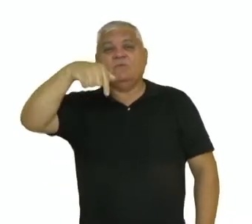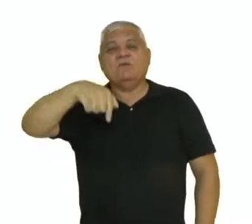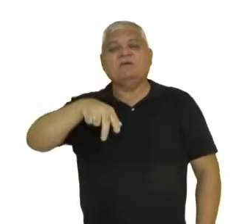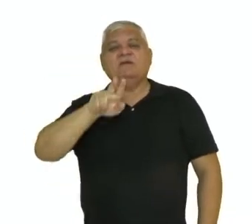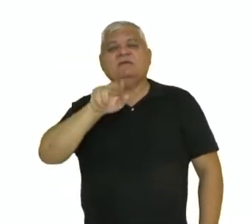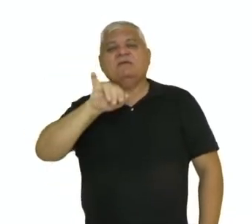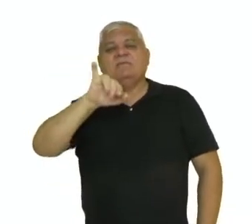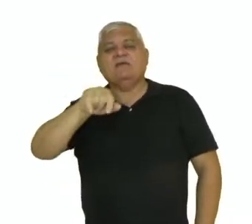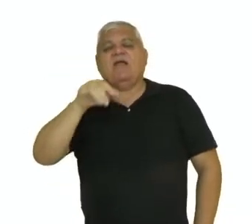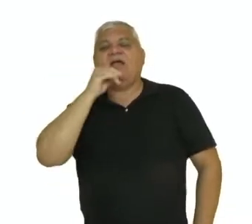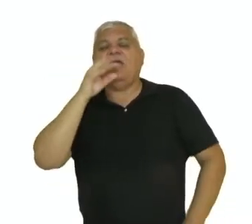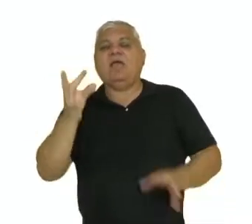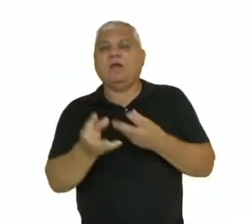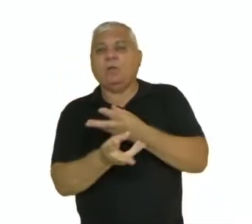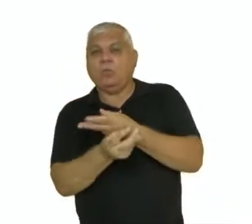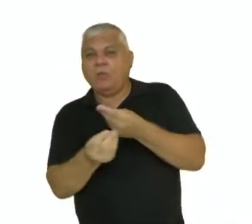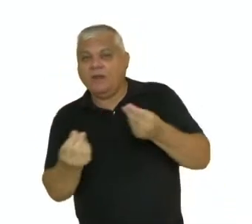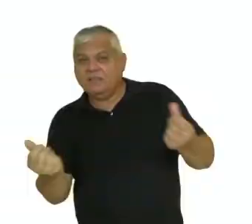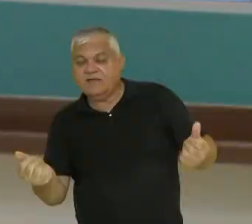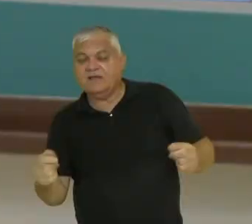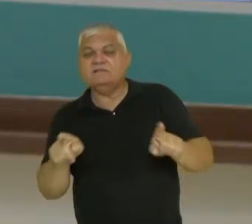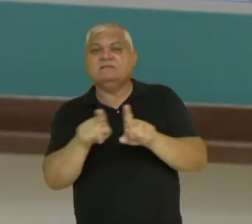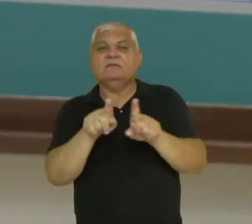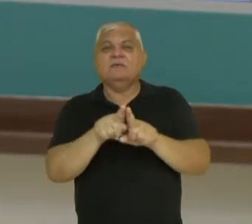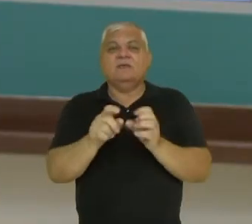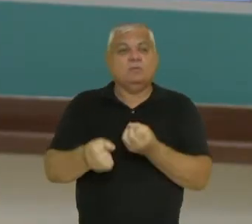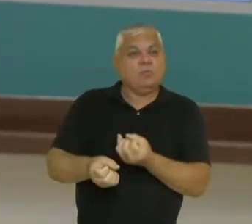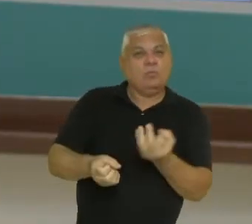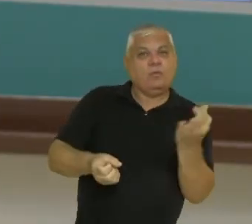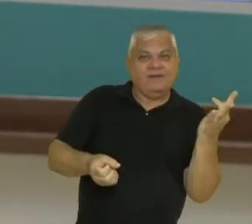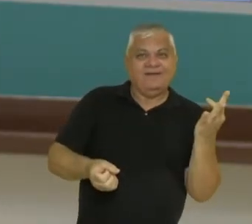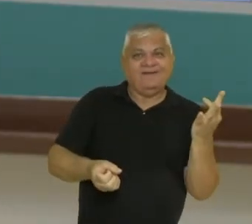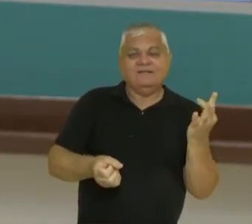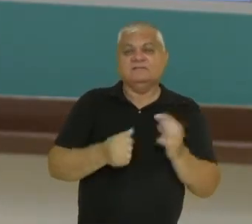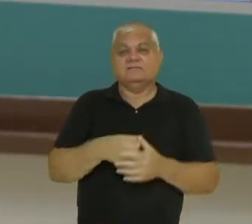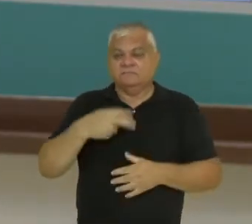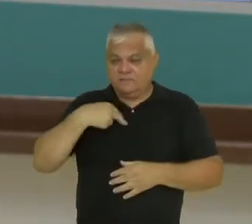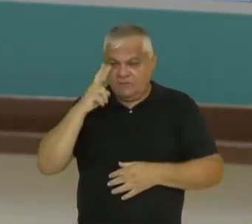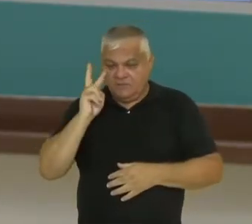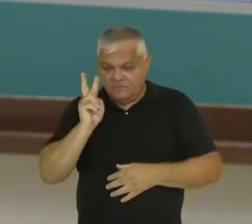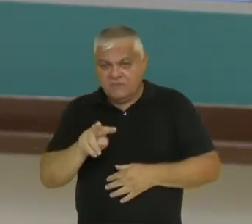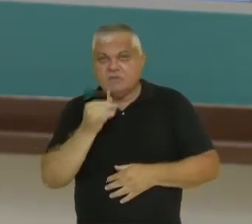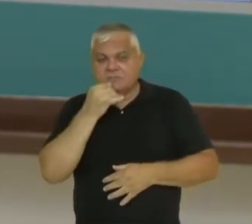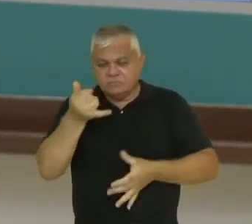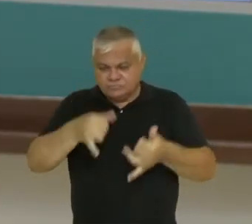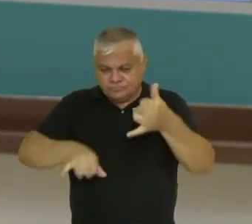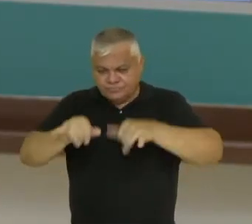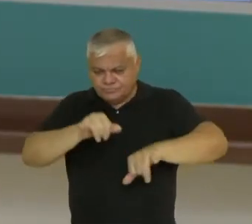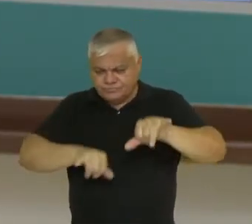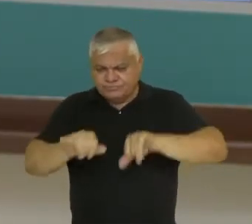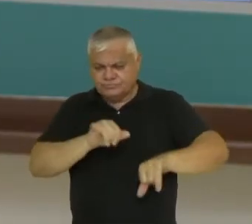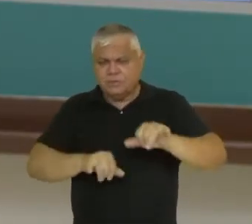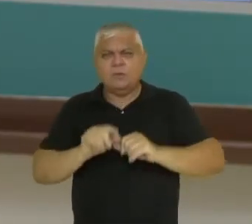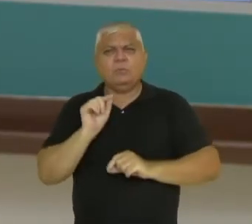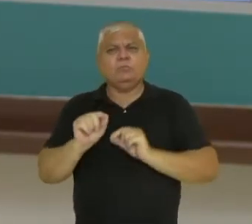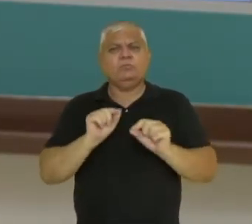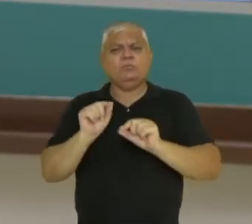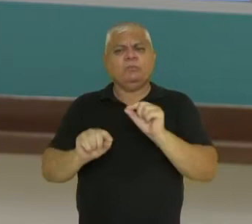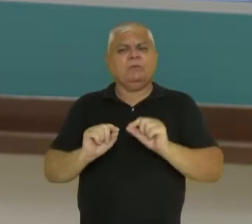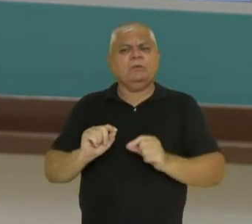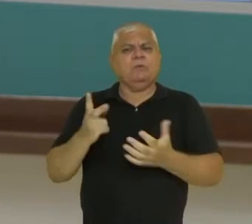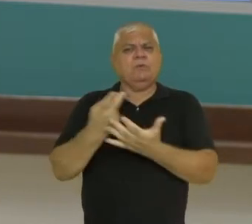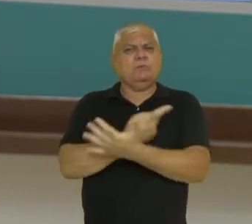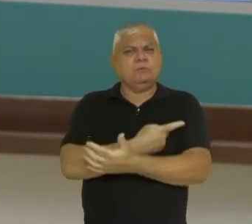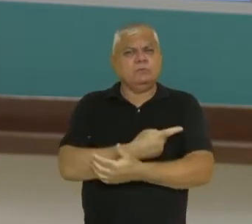também quantitativa de uma reação química. Então, quando você olha uma reação química, uma equação química, a gente consegue